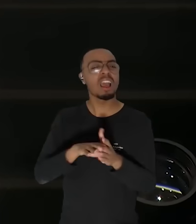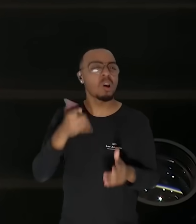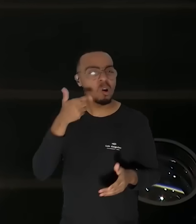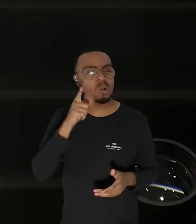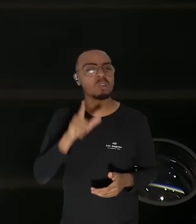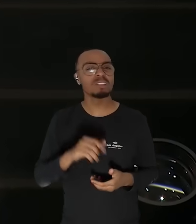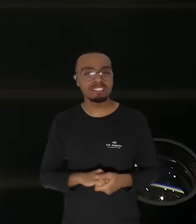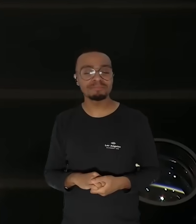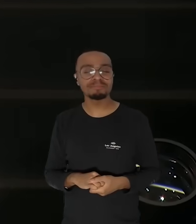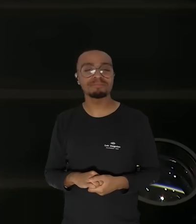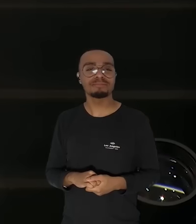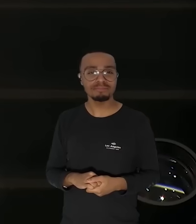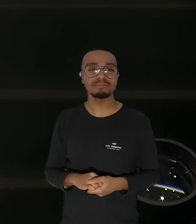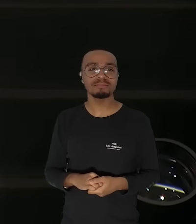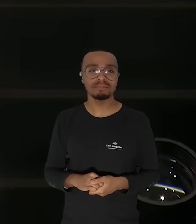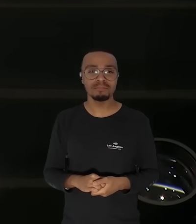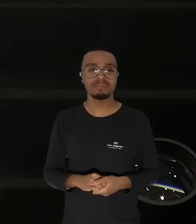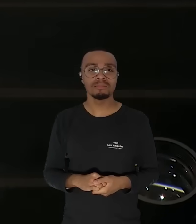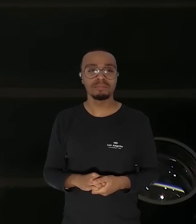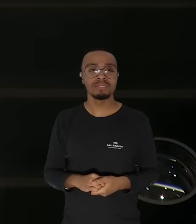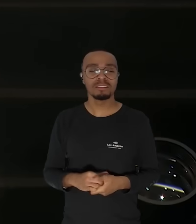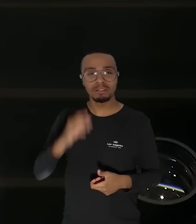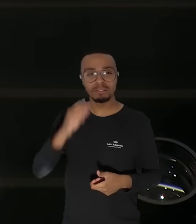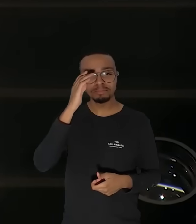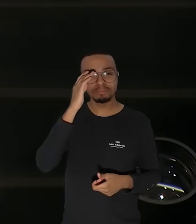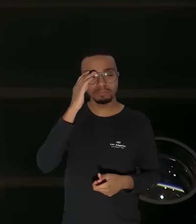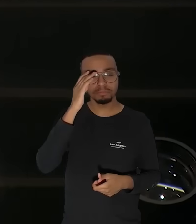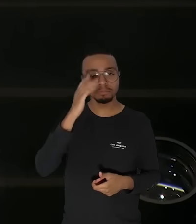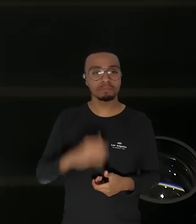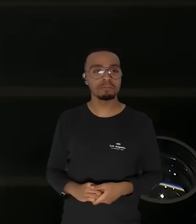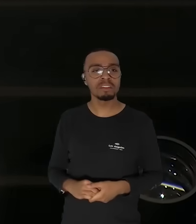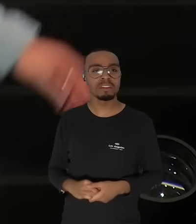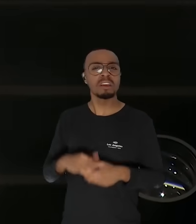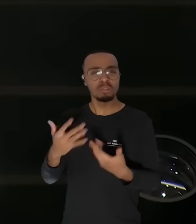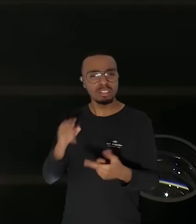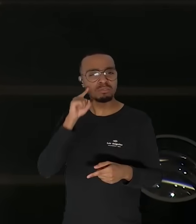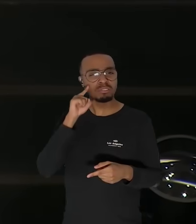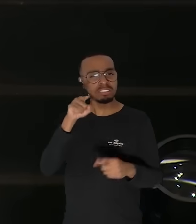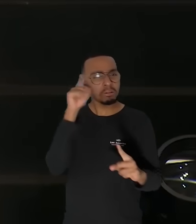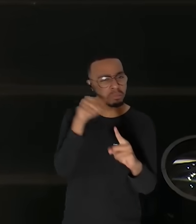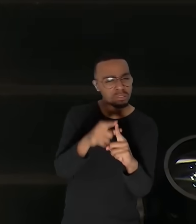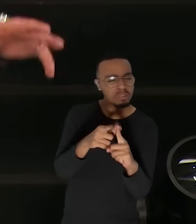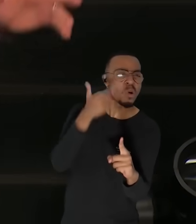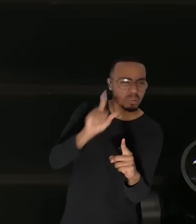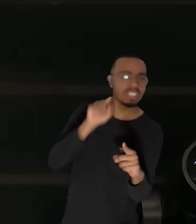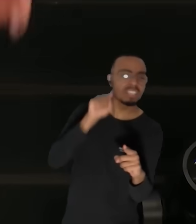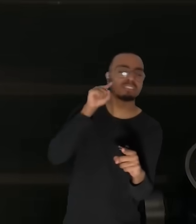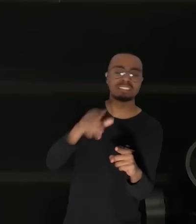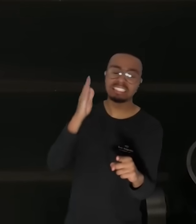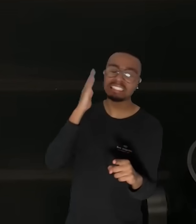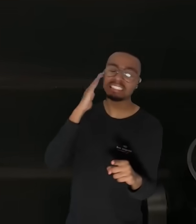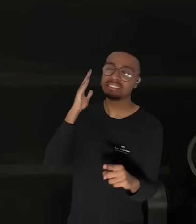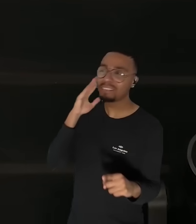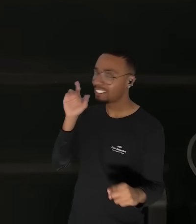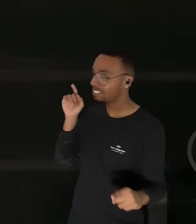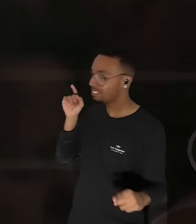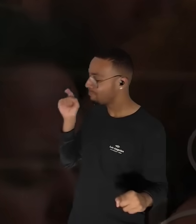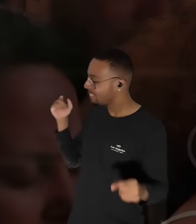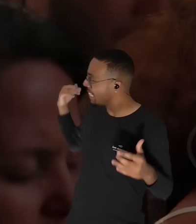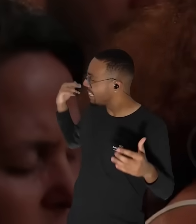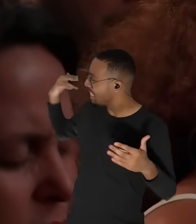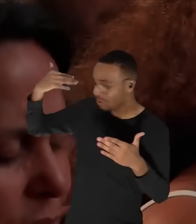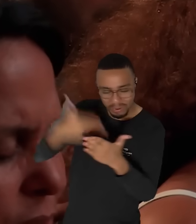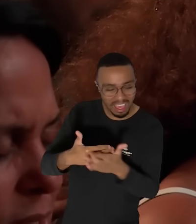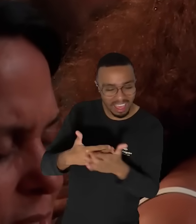quando atracar o barco do outro lado, tu vai olhar para trás e dizer: Ebenezer, até aqui o Senhor me sustentou. Vai